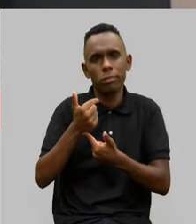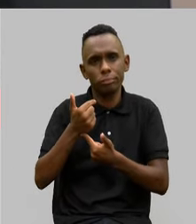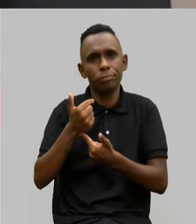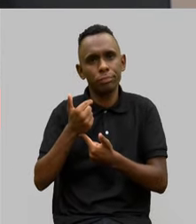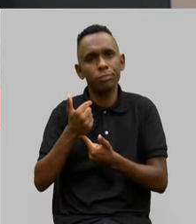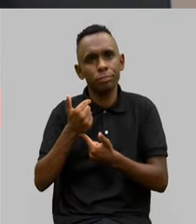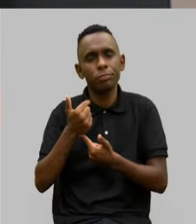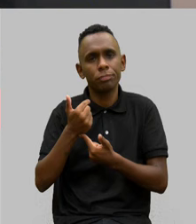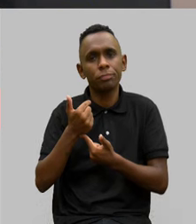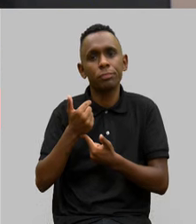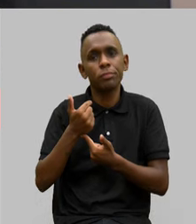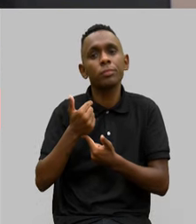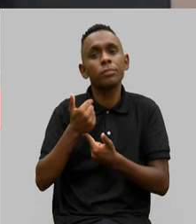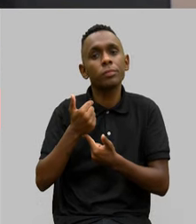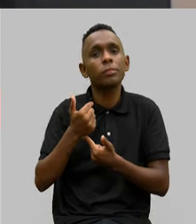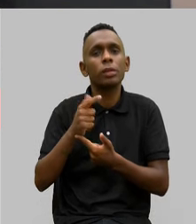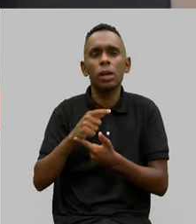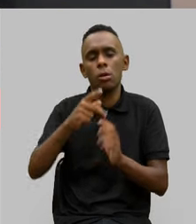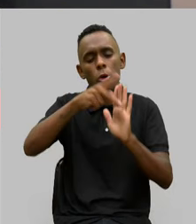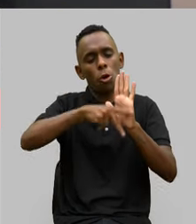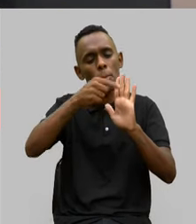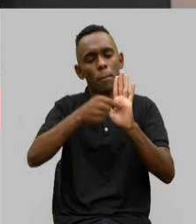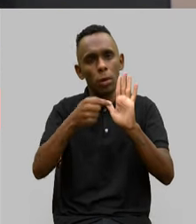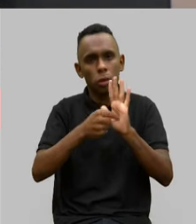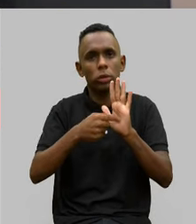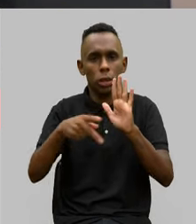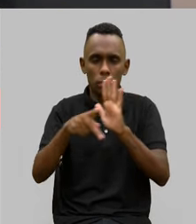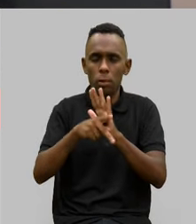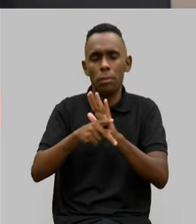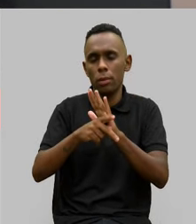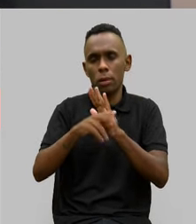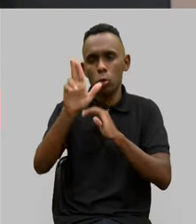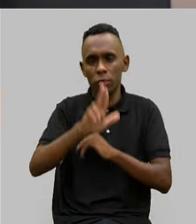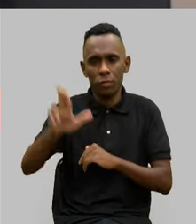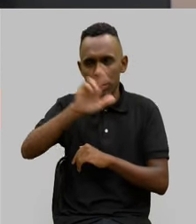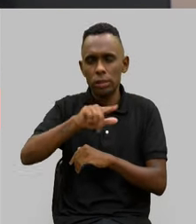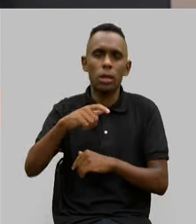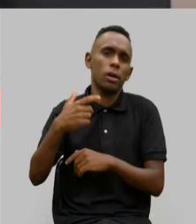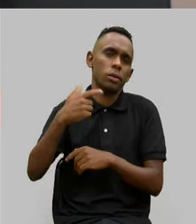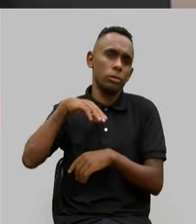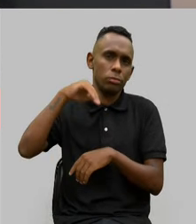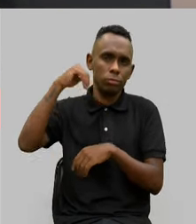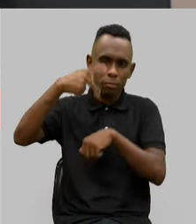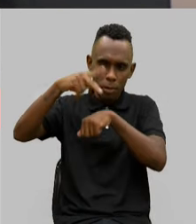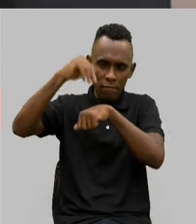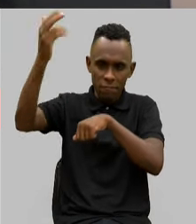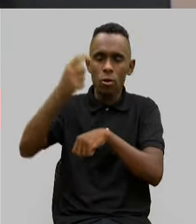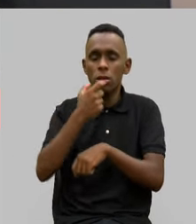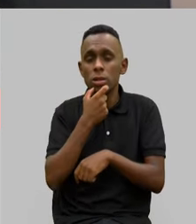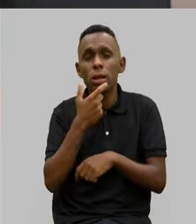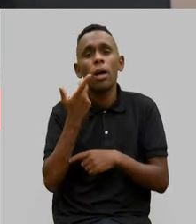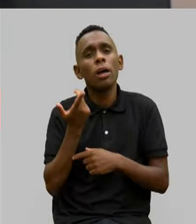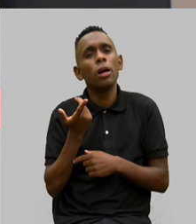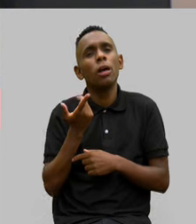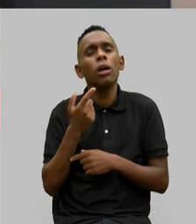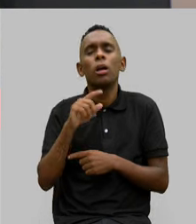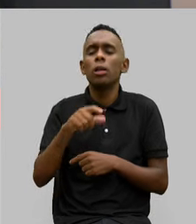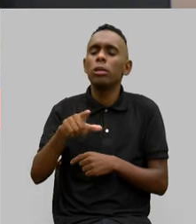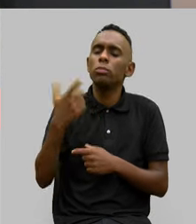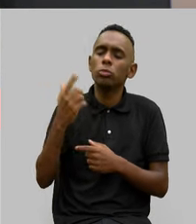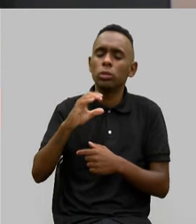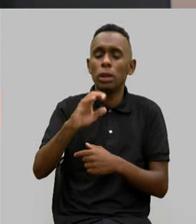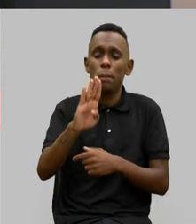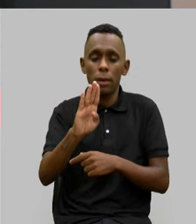num desses eh projetos na universidade da Flórida em que basicamente nós pegamos um canabinoide